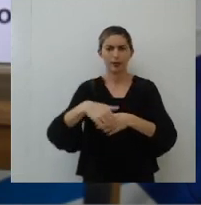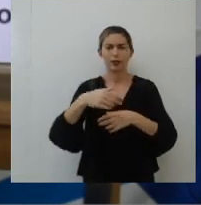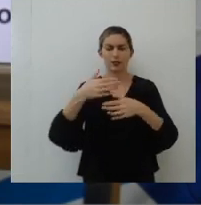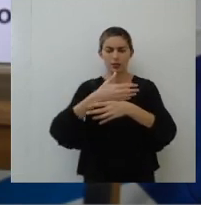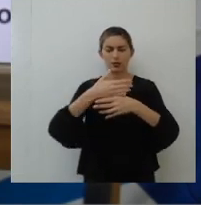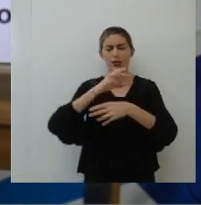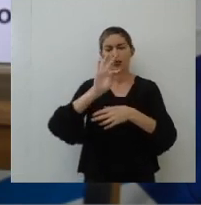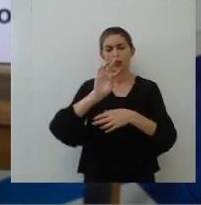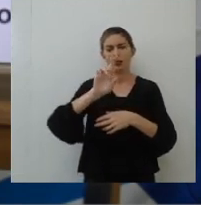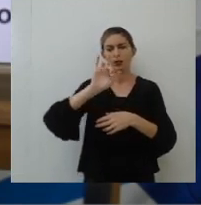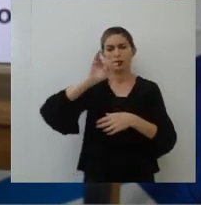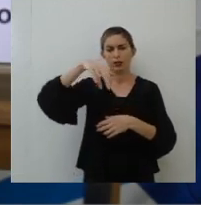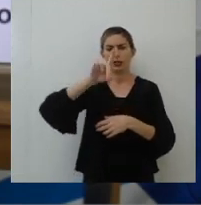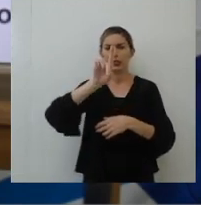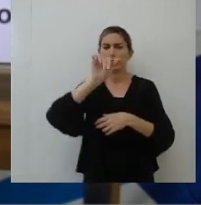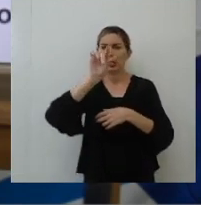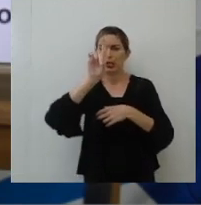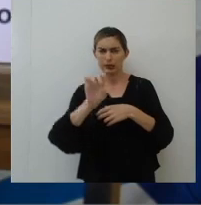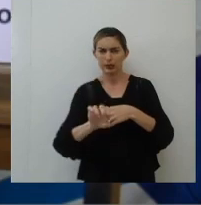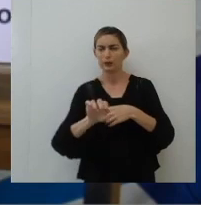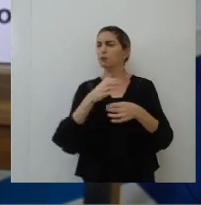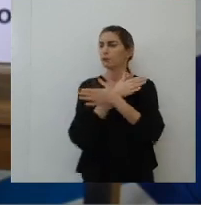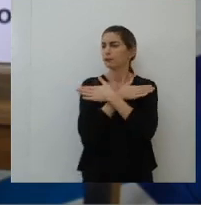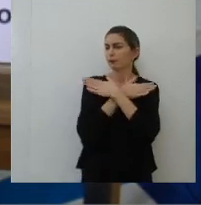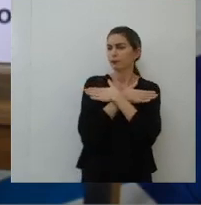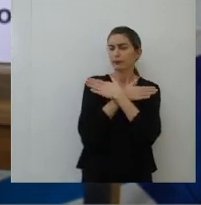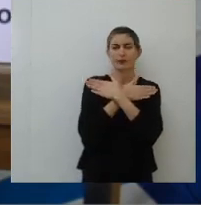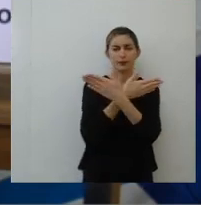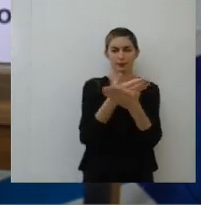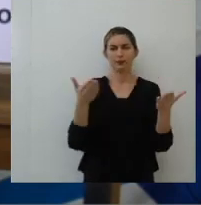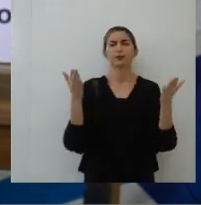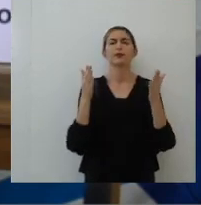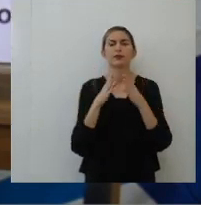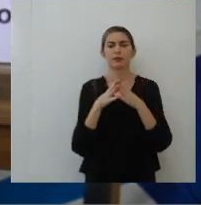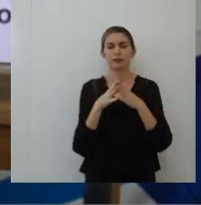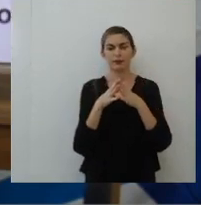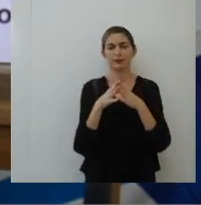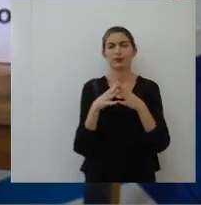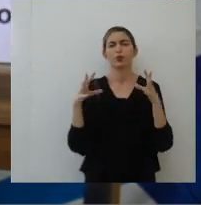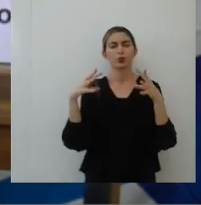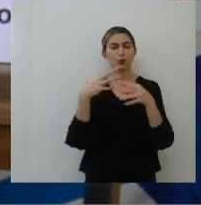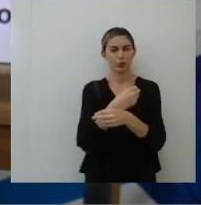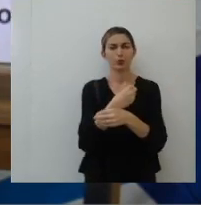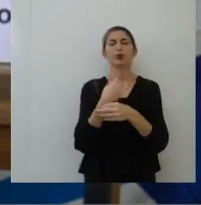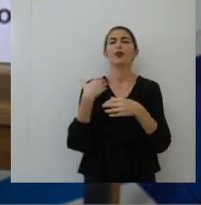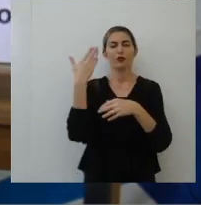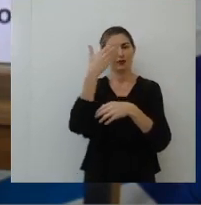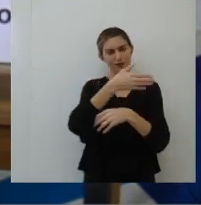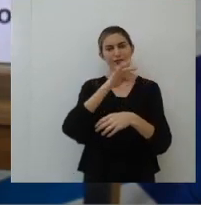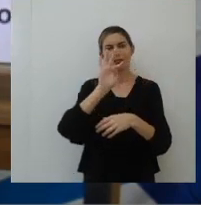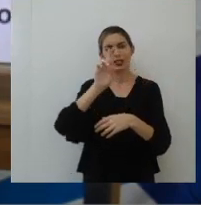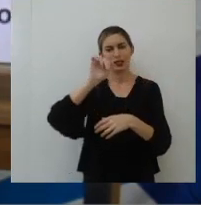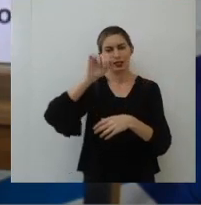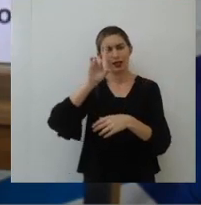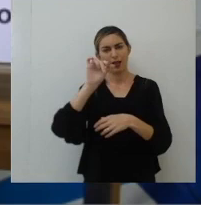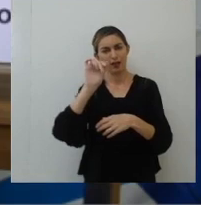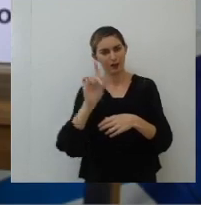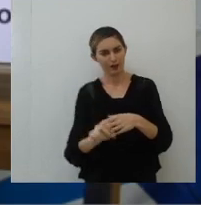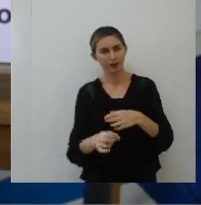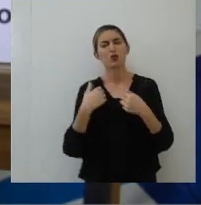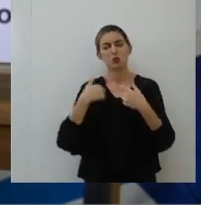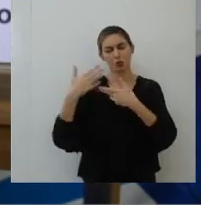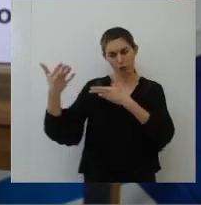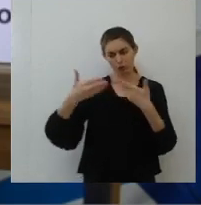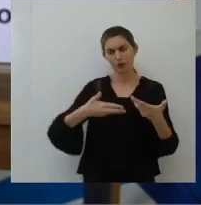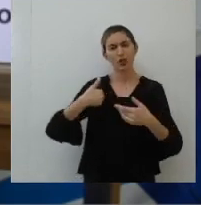Um abraço para todo mundo dessa EREM, Governador Muniz Falcão, e um abraço para todo mundo em Trindade. Vou para Trindade. Se me convidar, eu vou, viu?